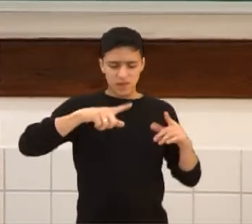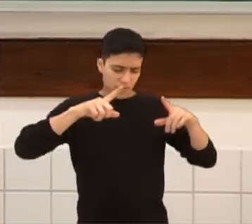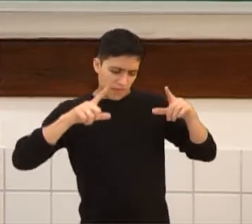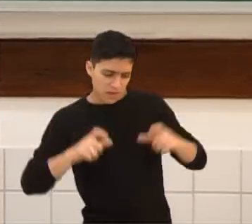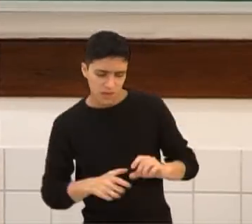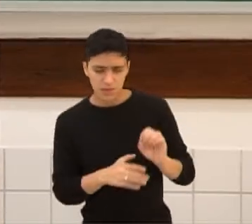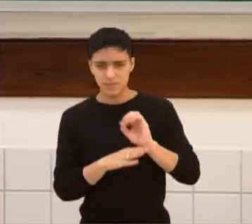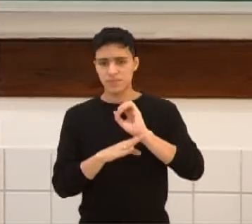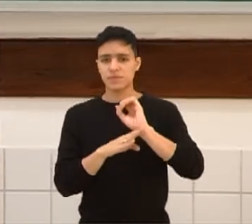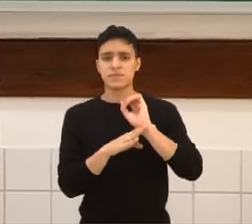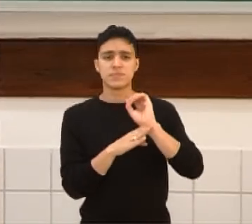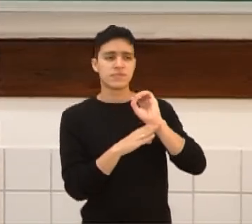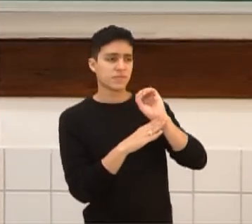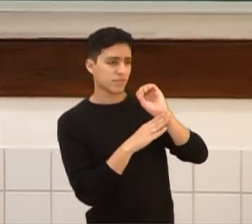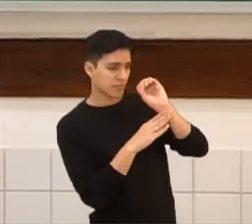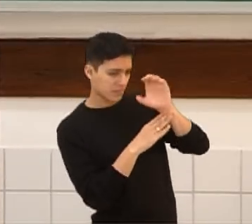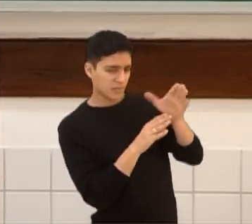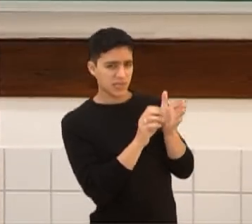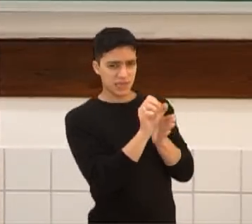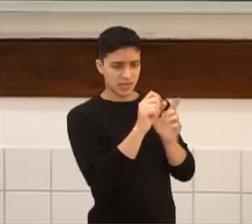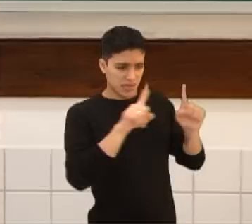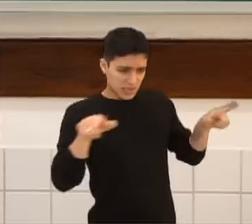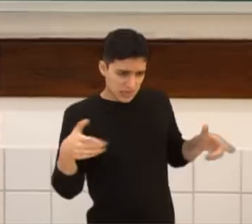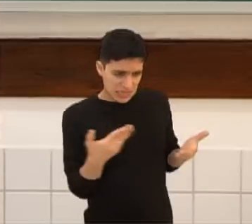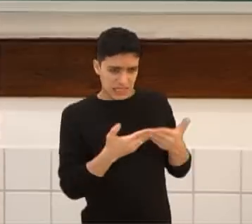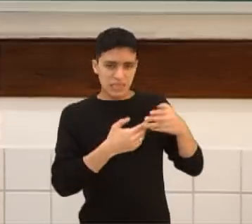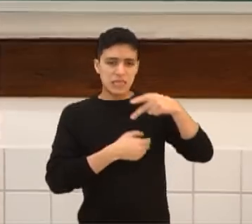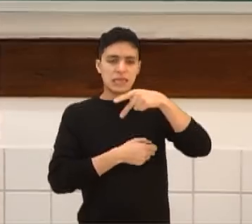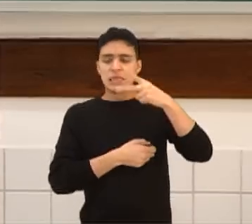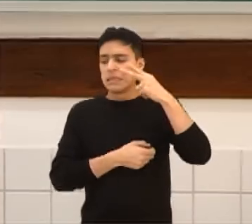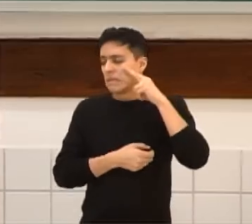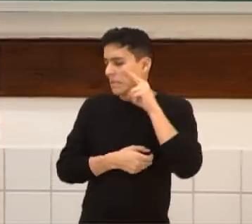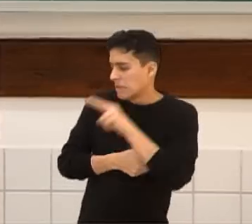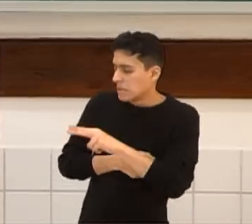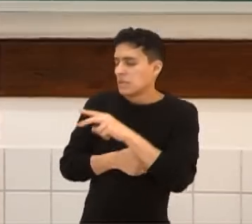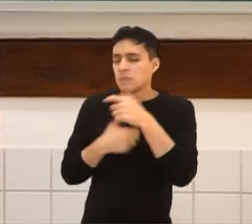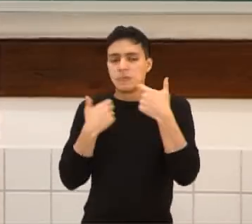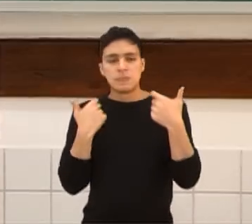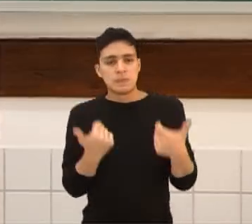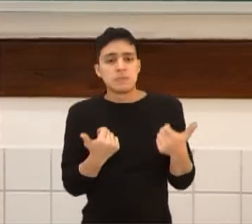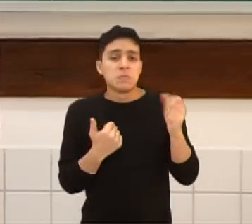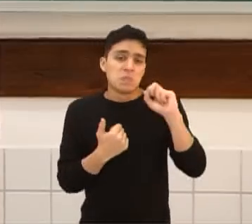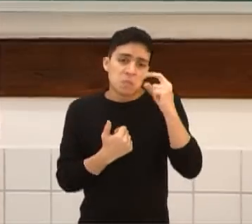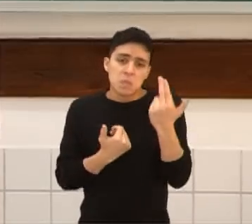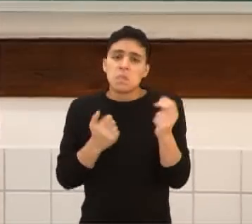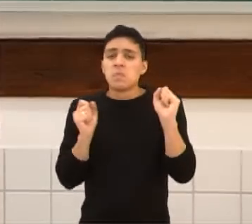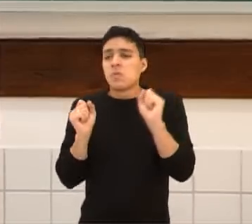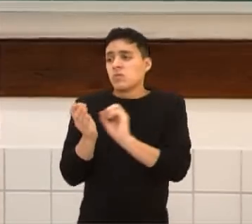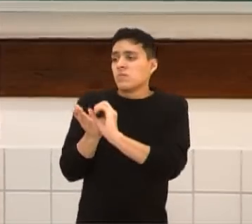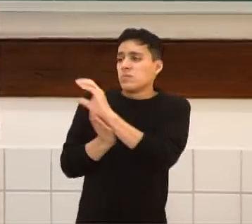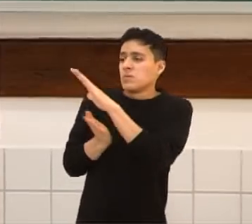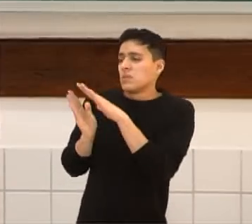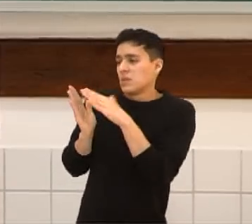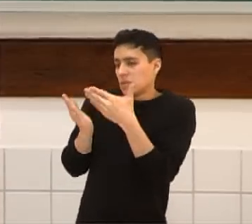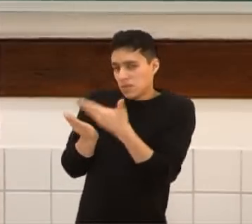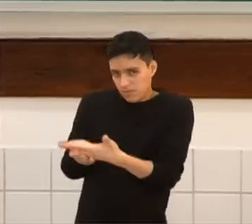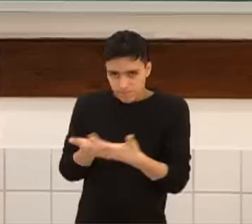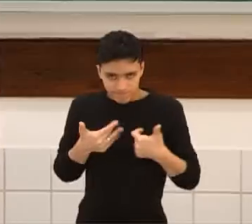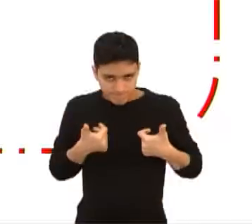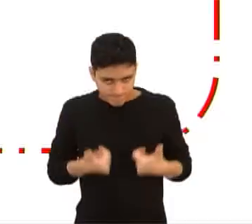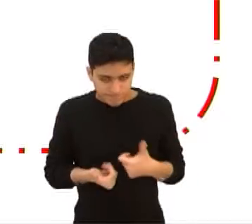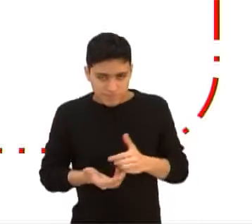postar lá no Google Classroom para que seu professor ou professora possa visualizar, ou também para que você encaminhe para a sua escola ou